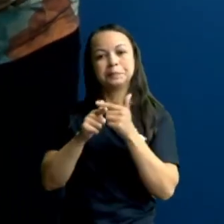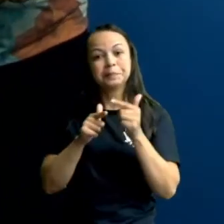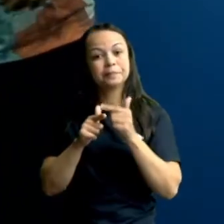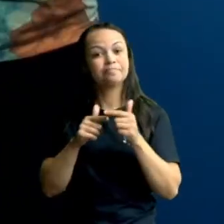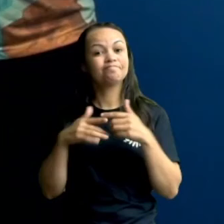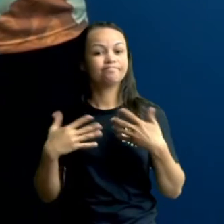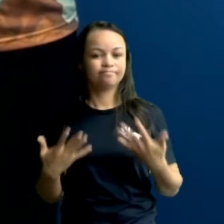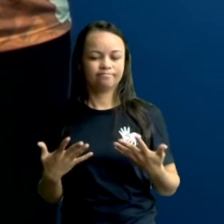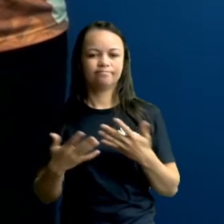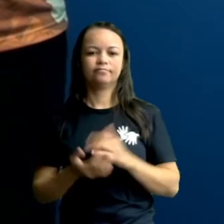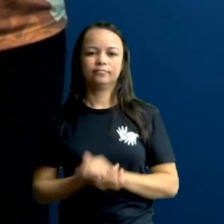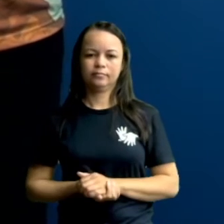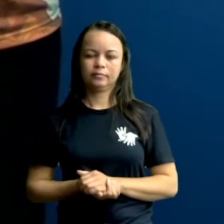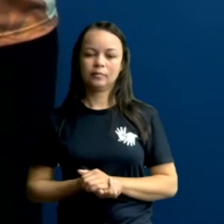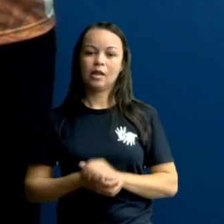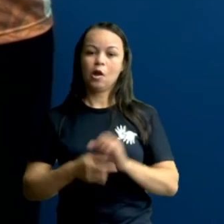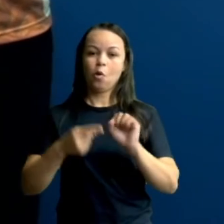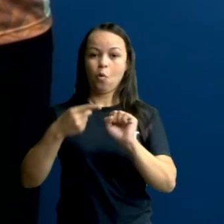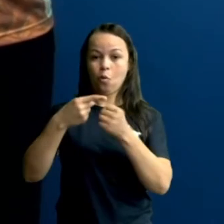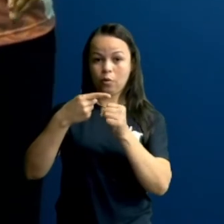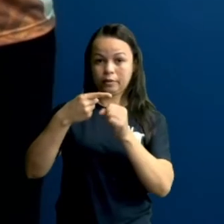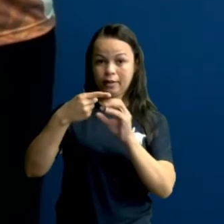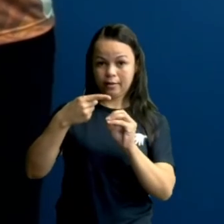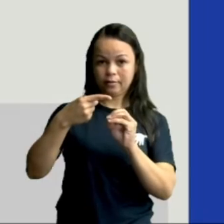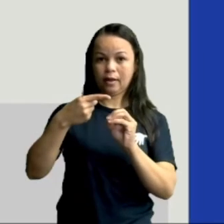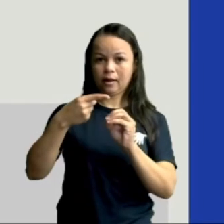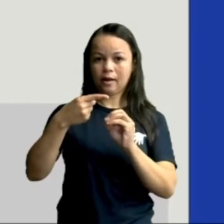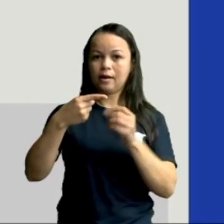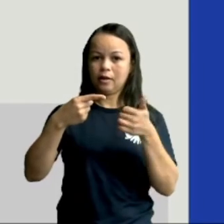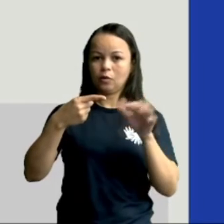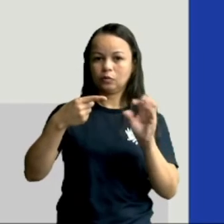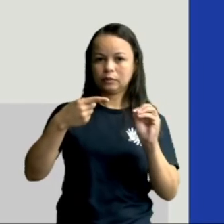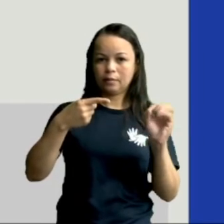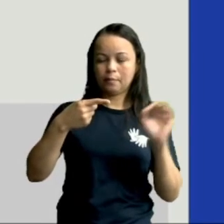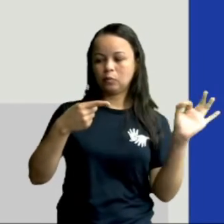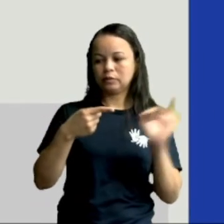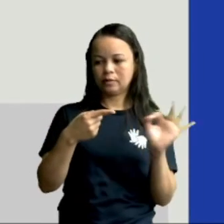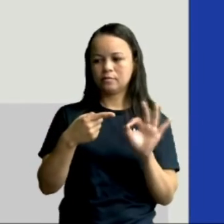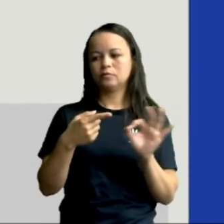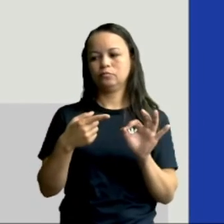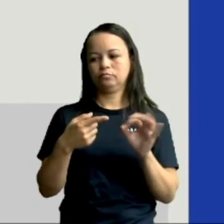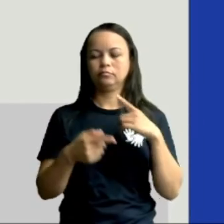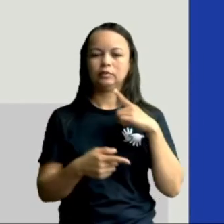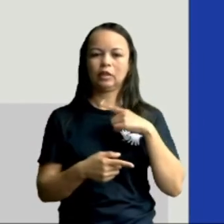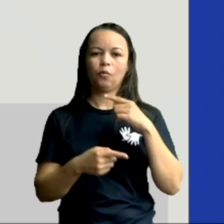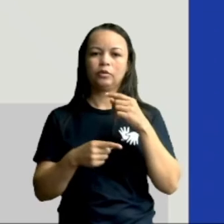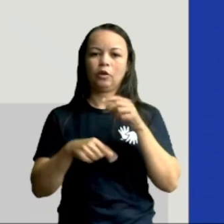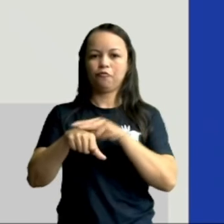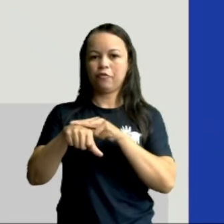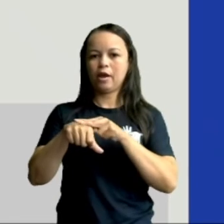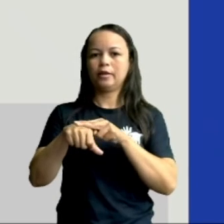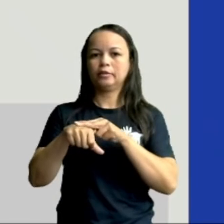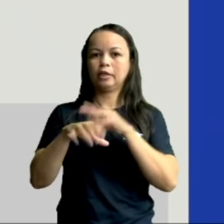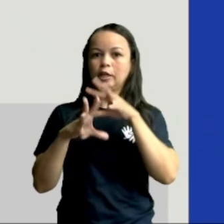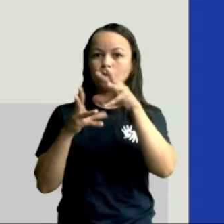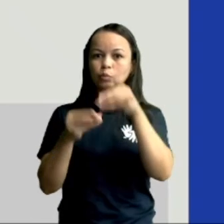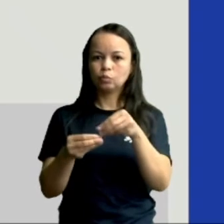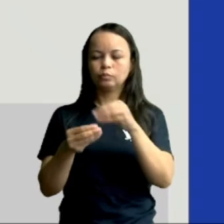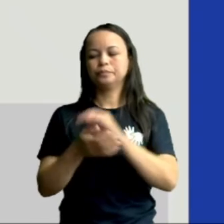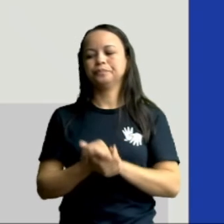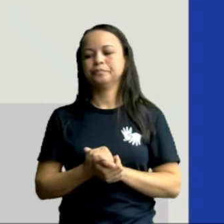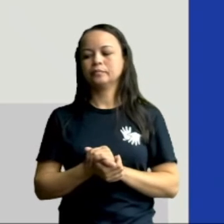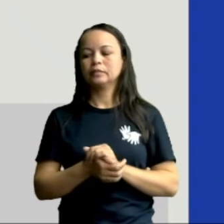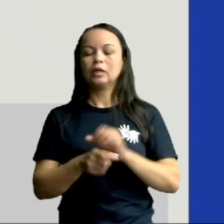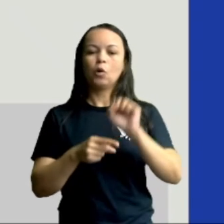nosso problema? 80 é o meu 100%, então eu tenho o retângulo verde. 80